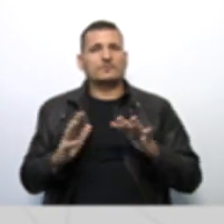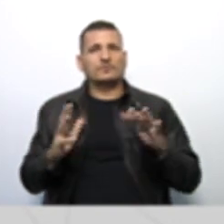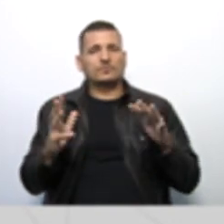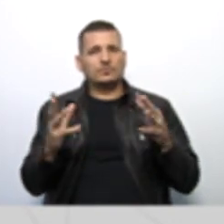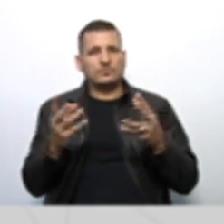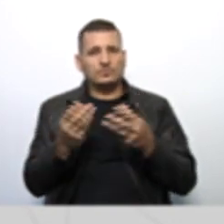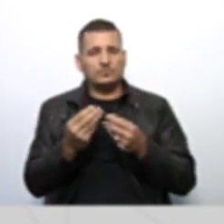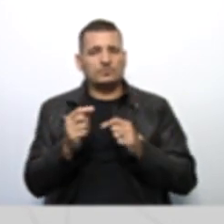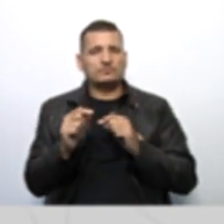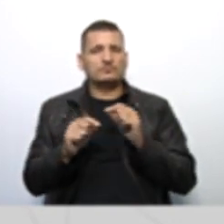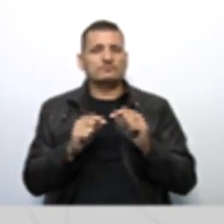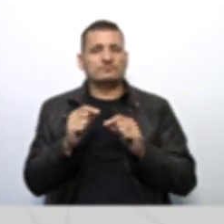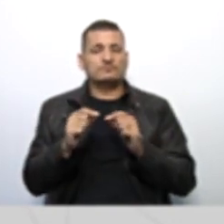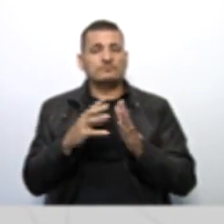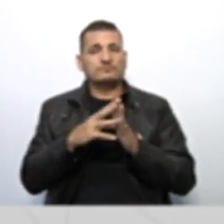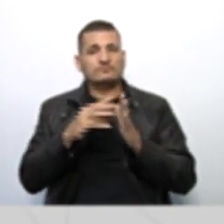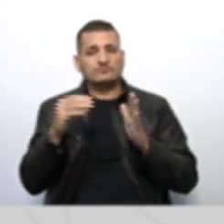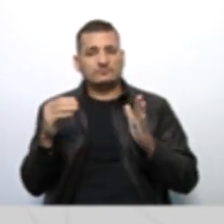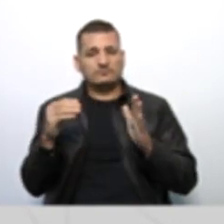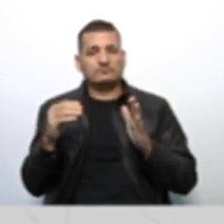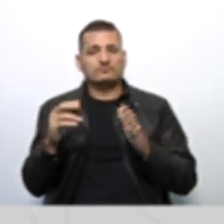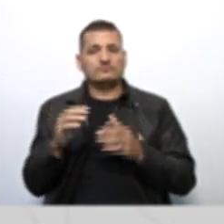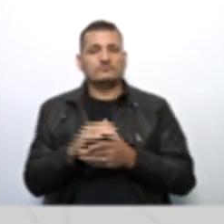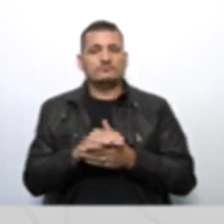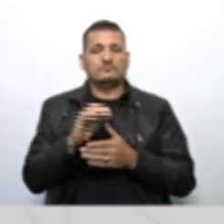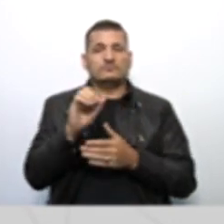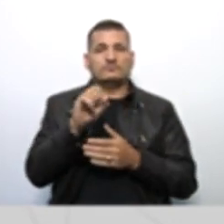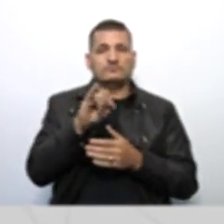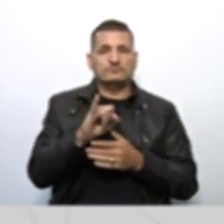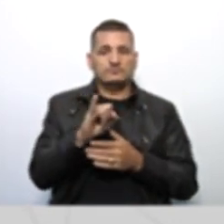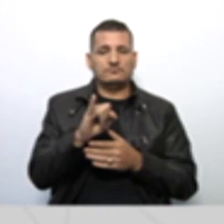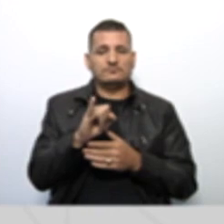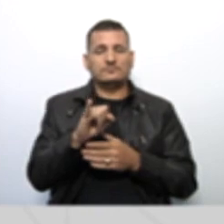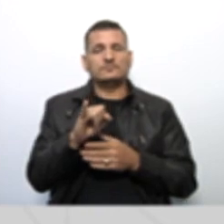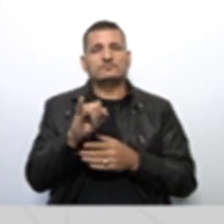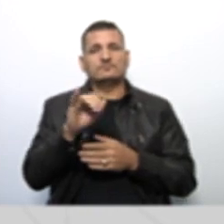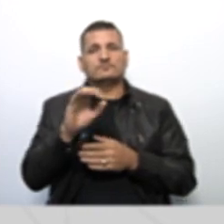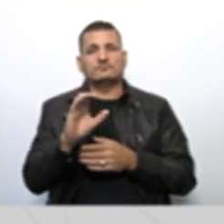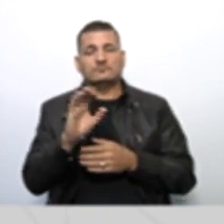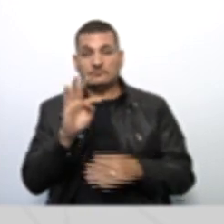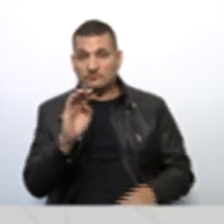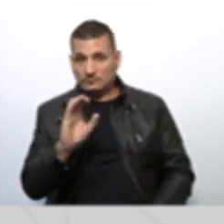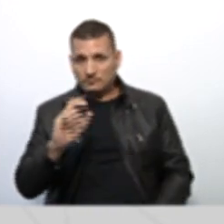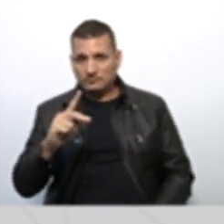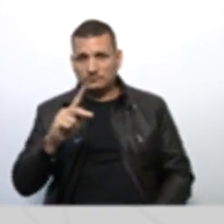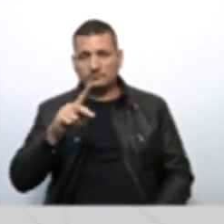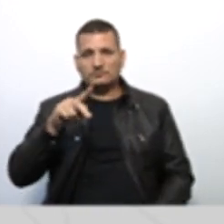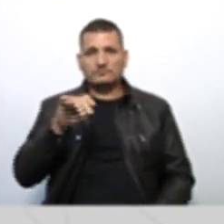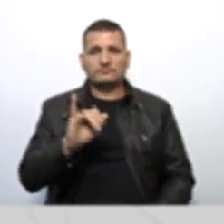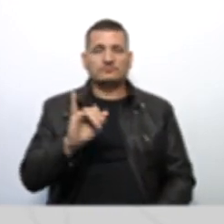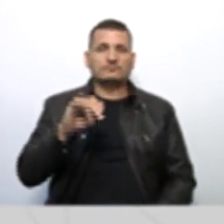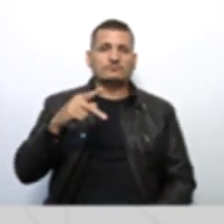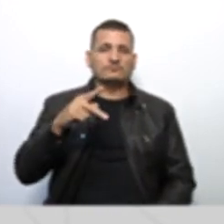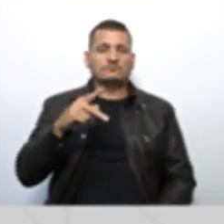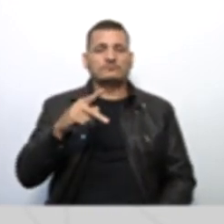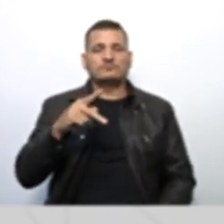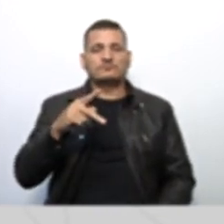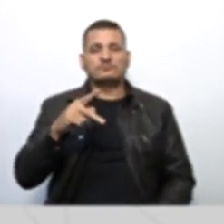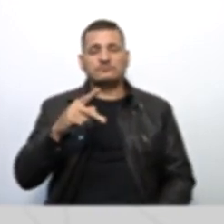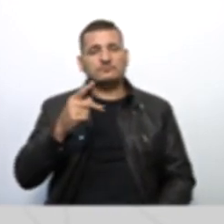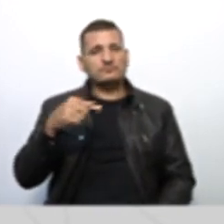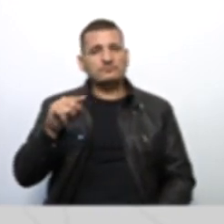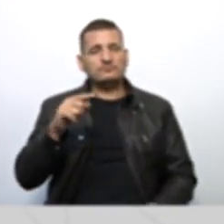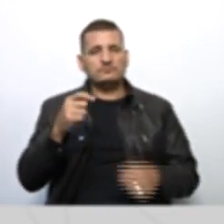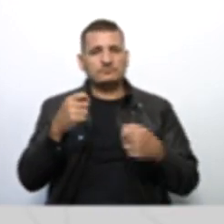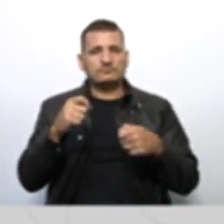envolver o modelo de referência OSI e a arquitetura TCP/IP. Vocês não podem deixar, pessoal, de